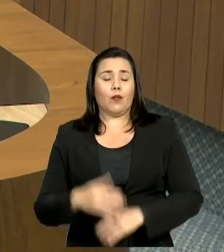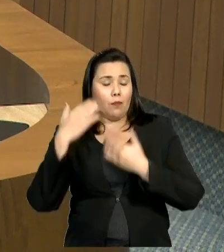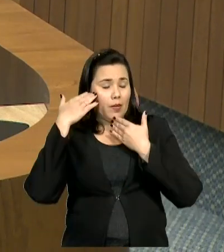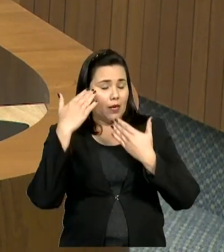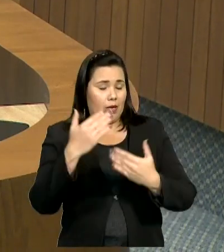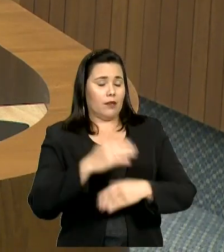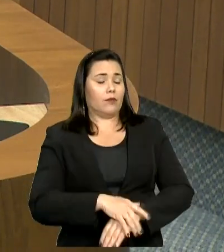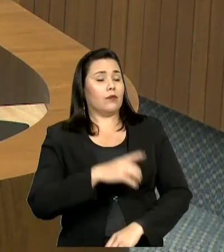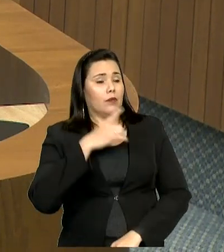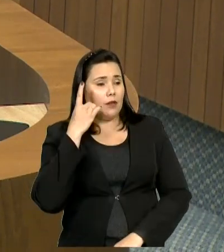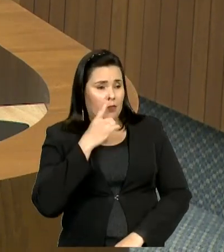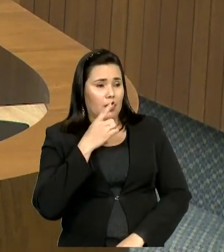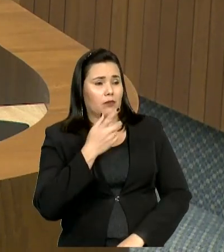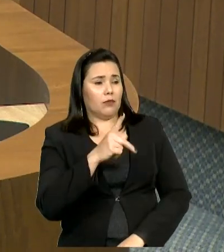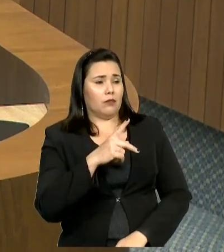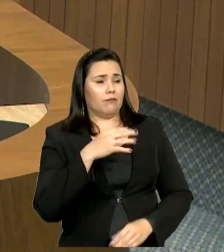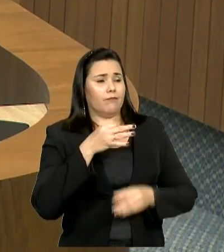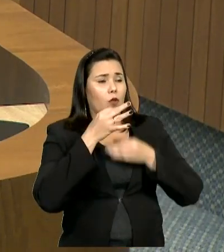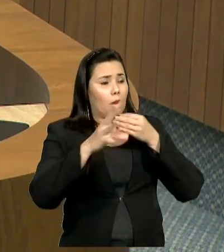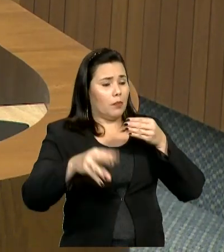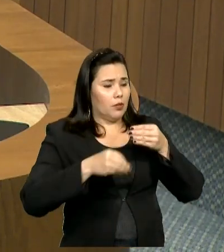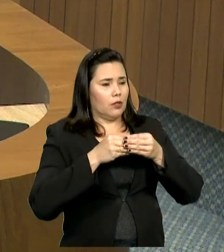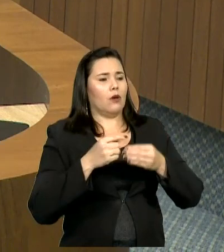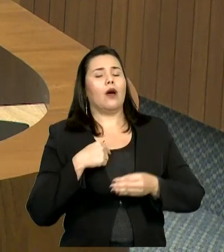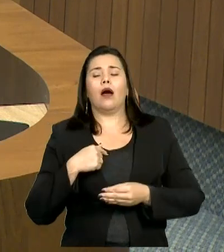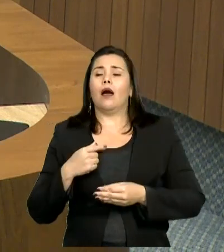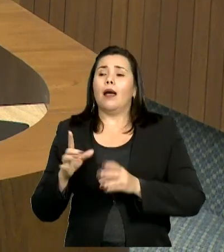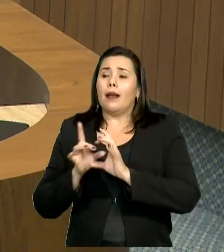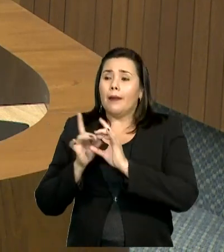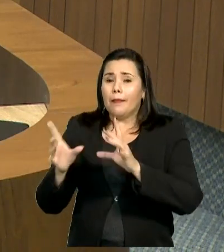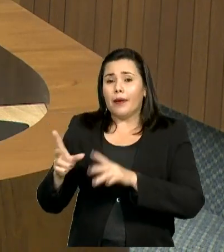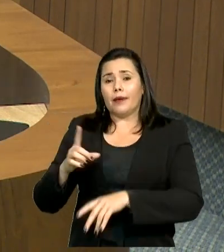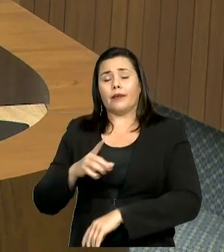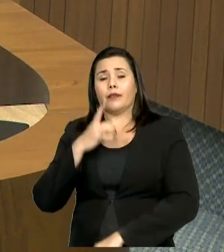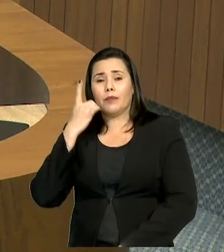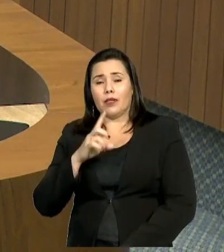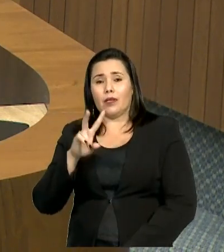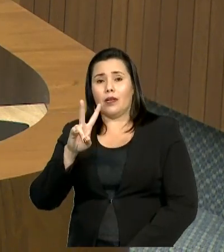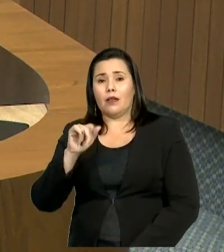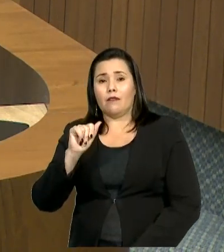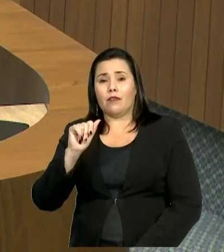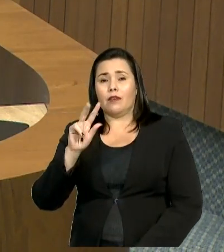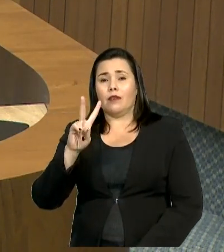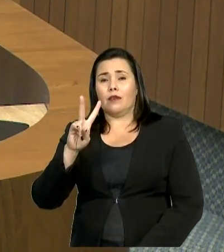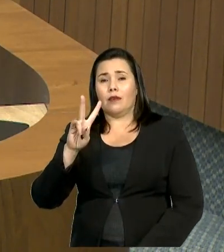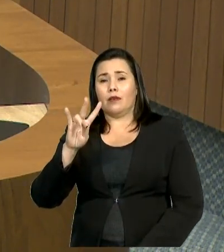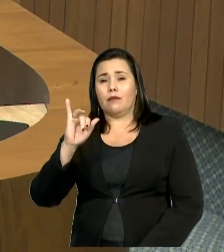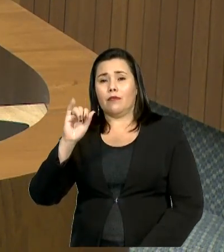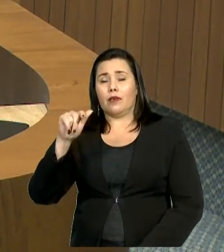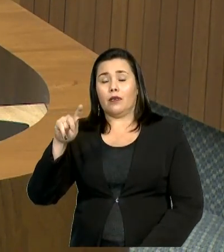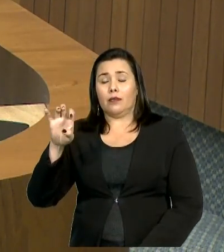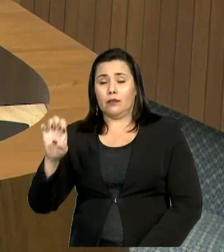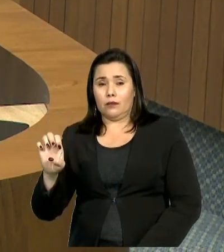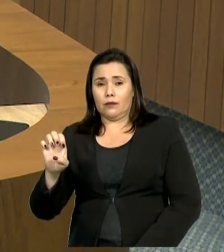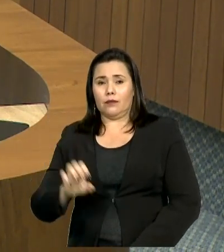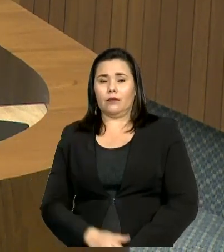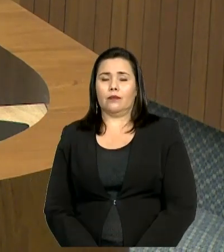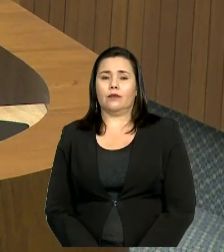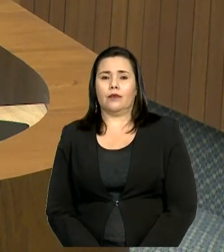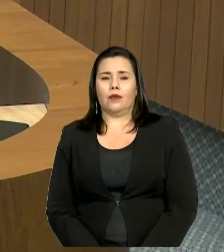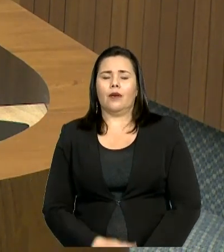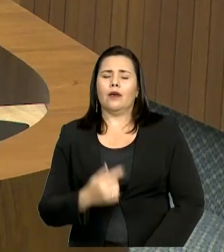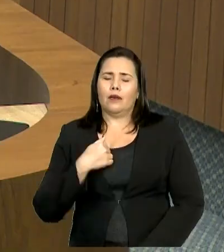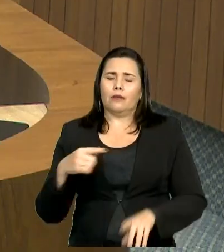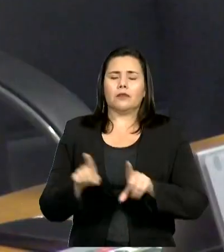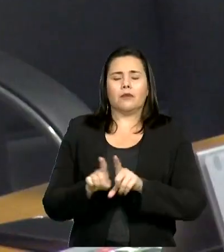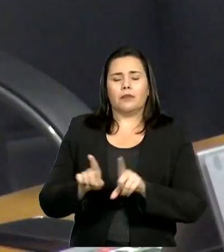deputada Viviane. Queria também aqui deixar minhas palavras assim, de admiração ao